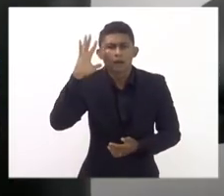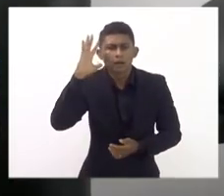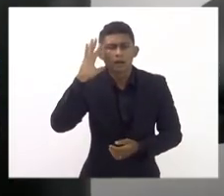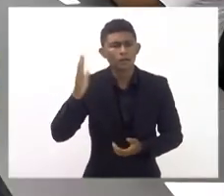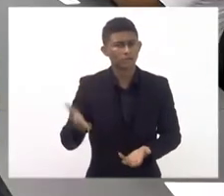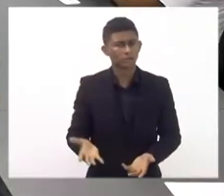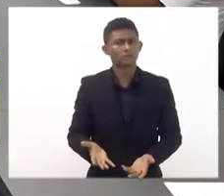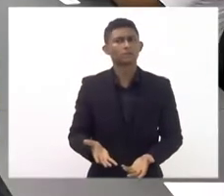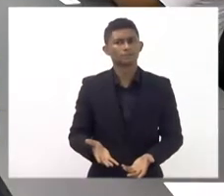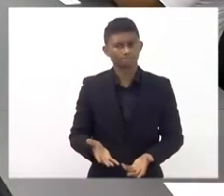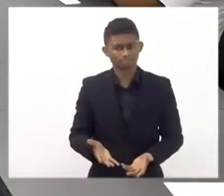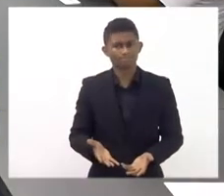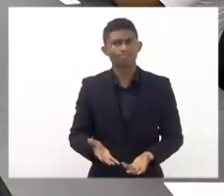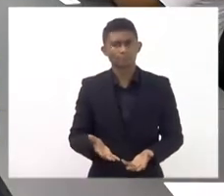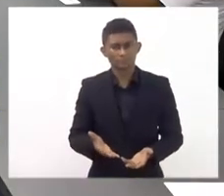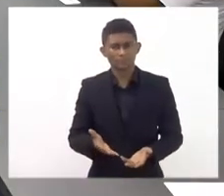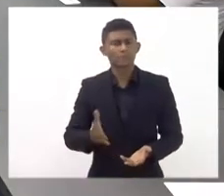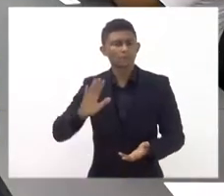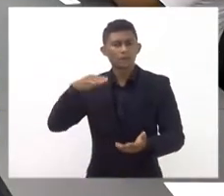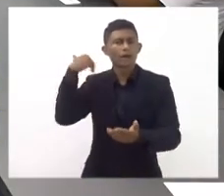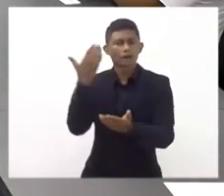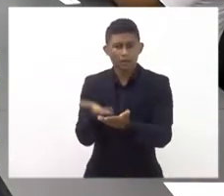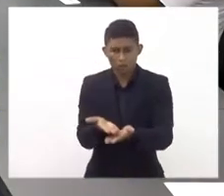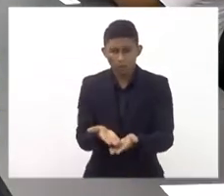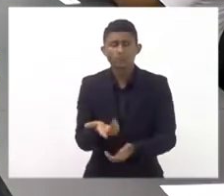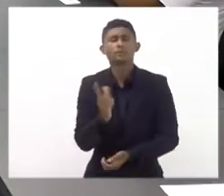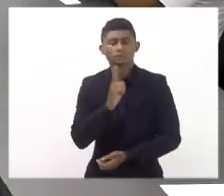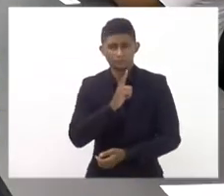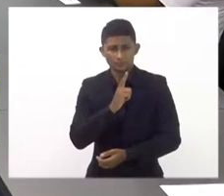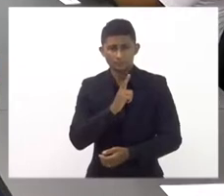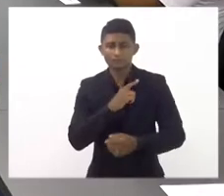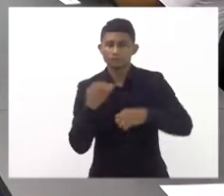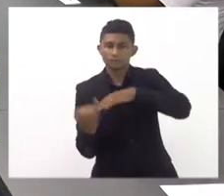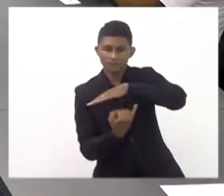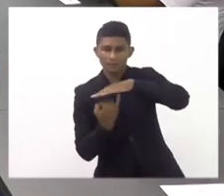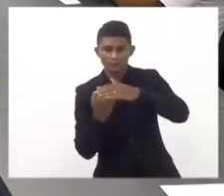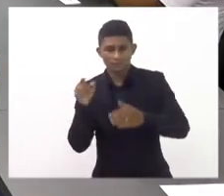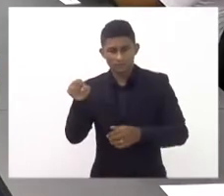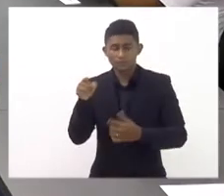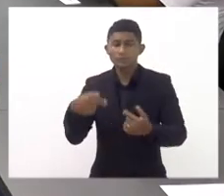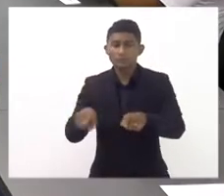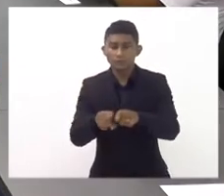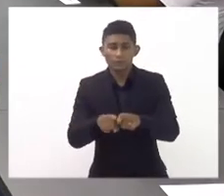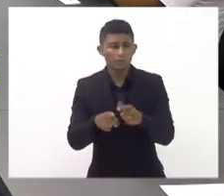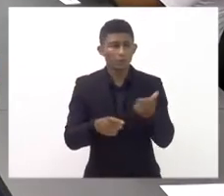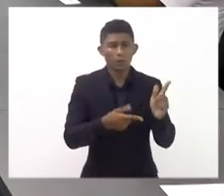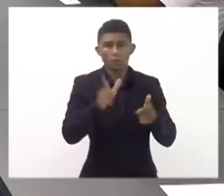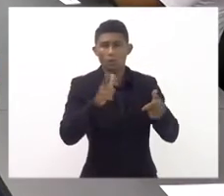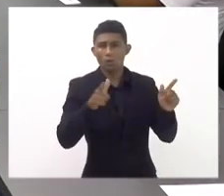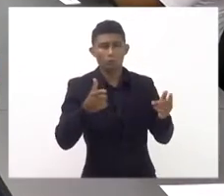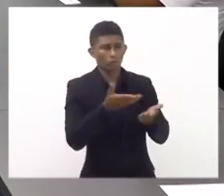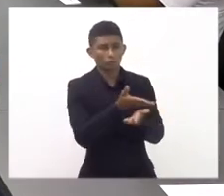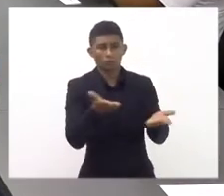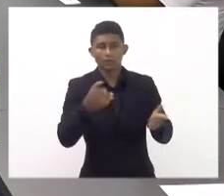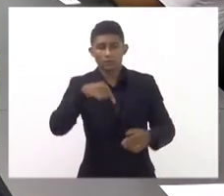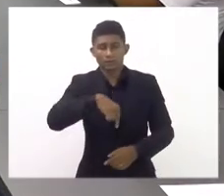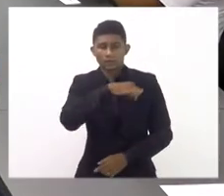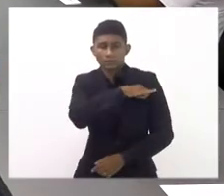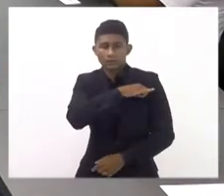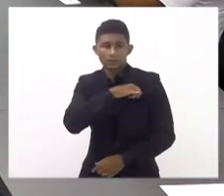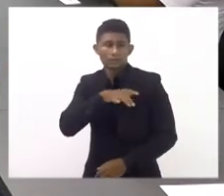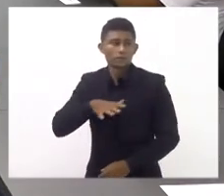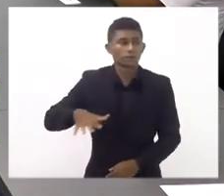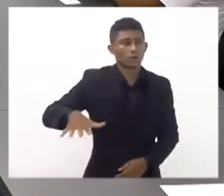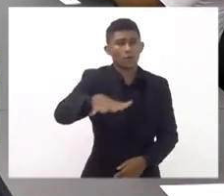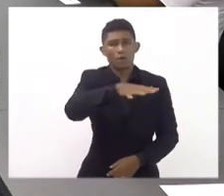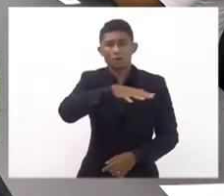essa realidade ainda é presente não só nessa instituição, mas em diversas outras, né, ao redor do estado do Rio de Janeiro.